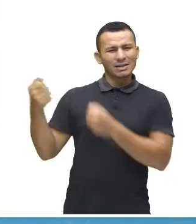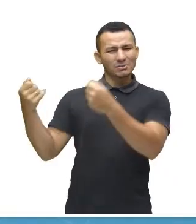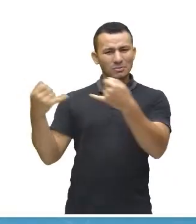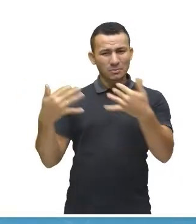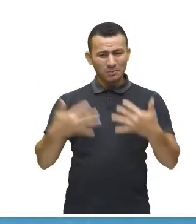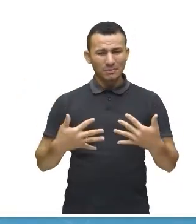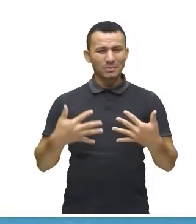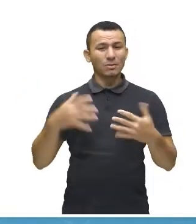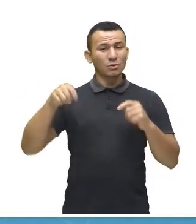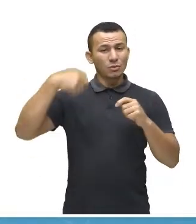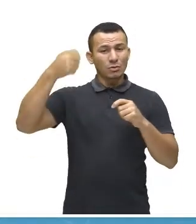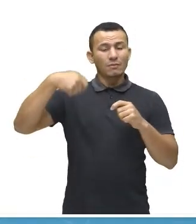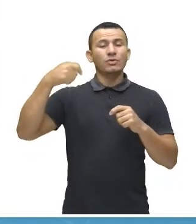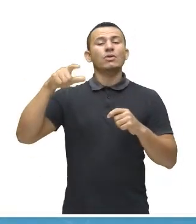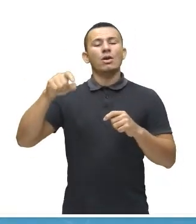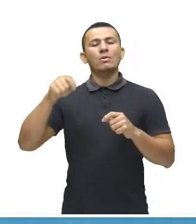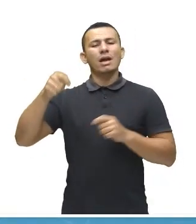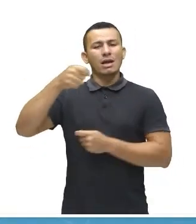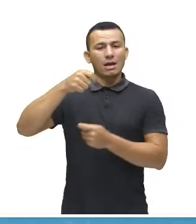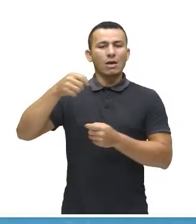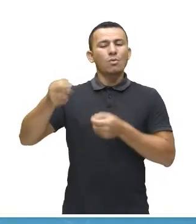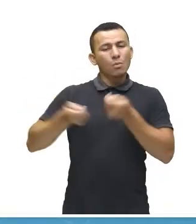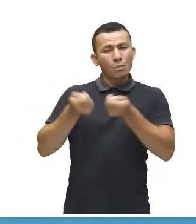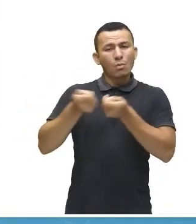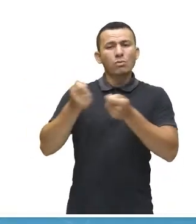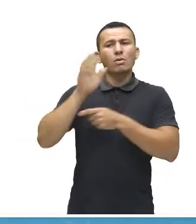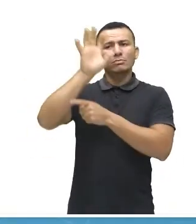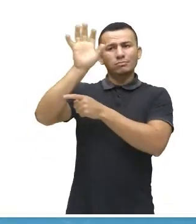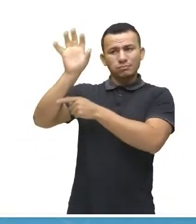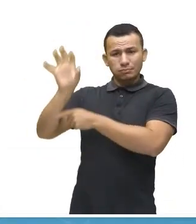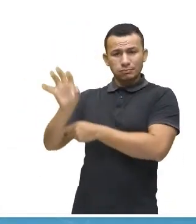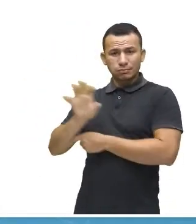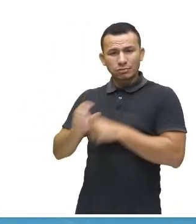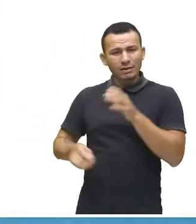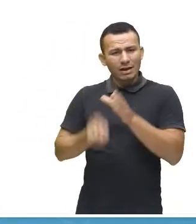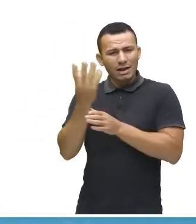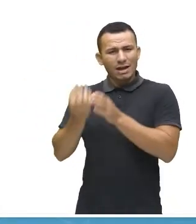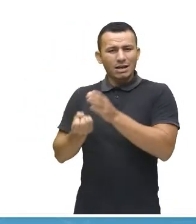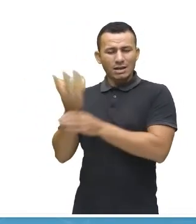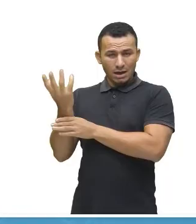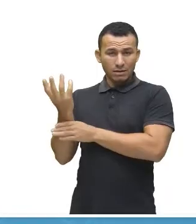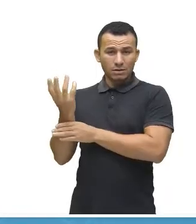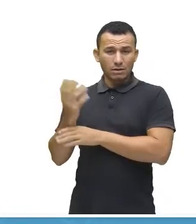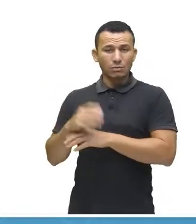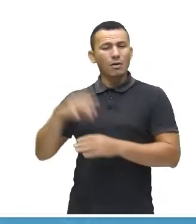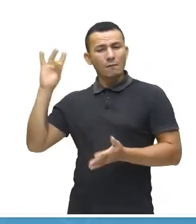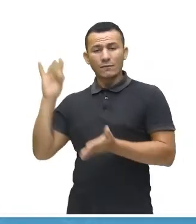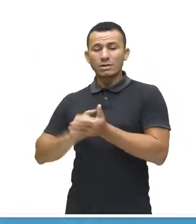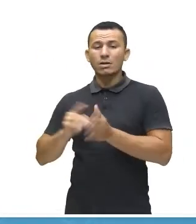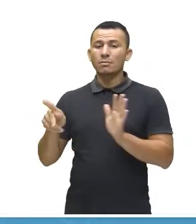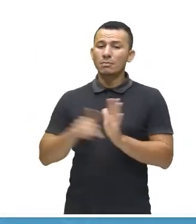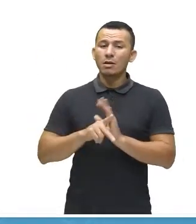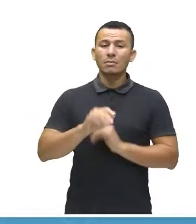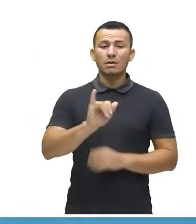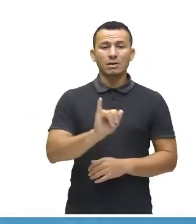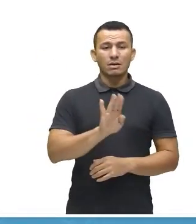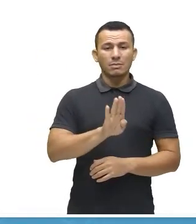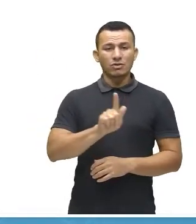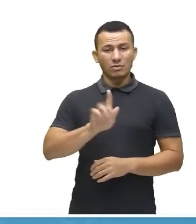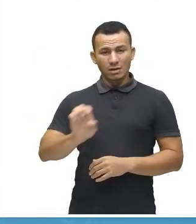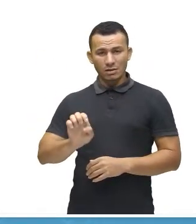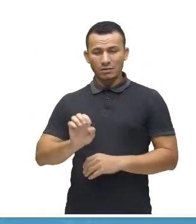a regionalização que a gente chama de regionalização oficial do IBGE, tá bom,